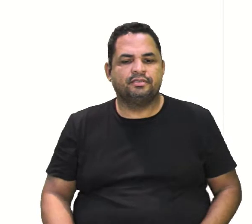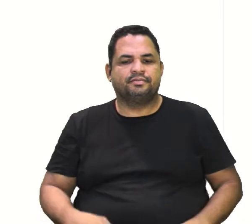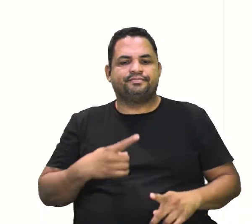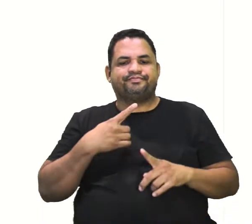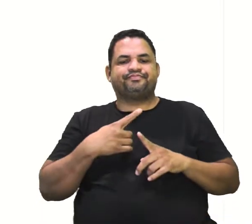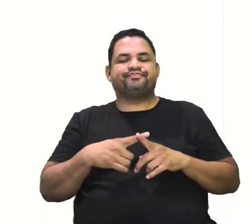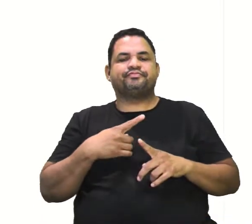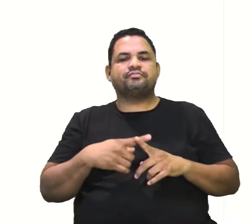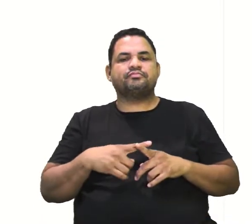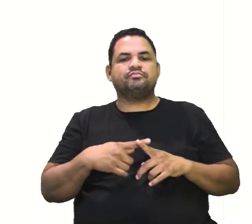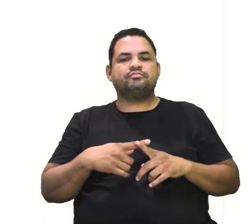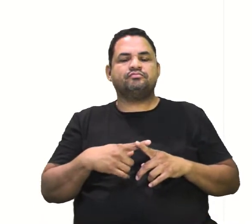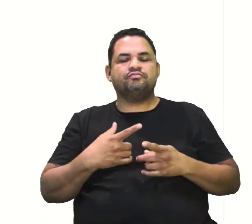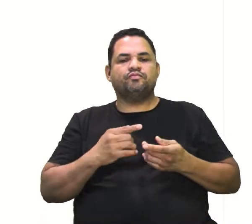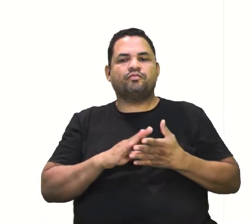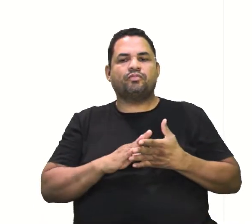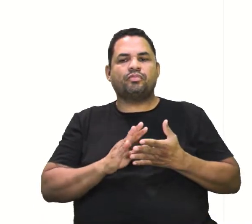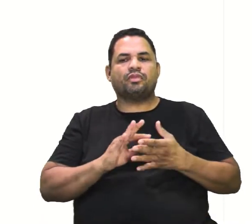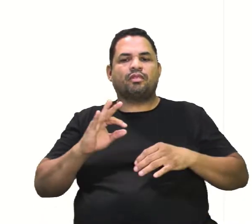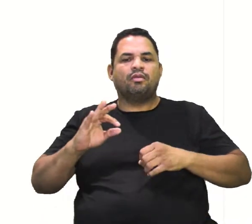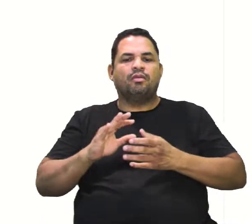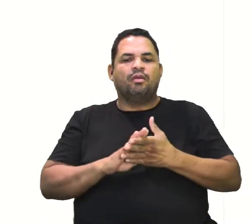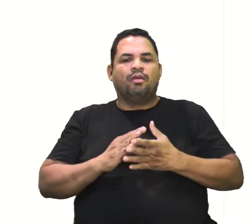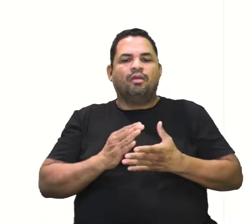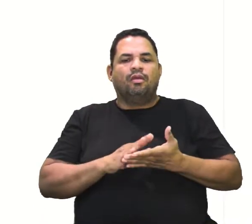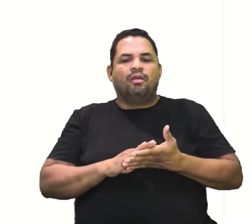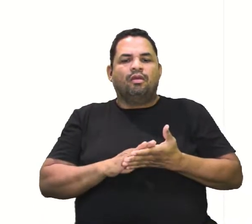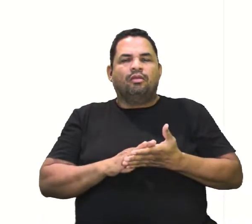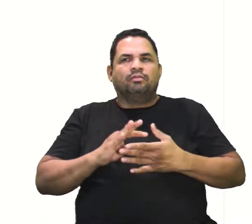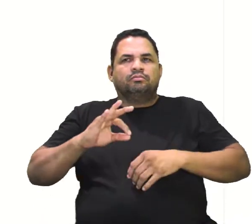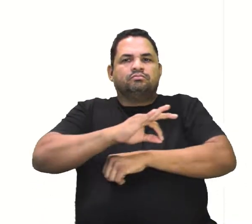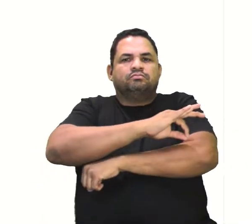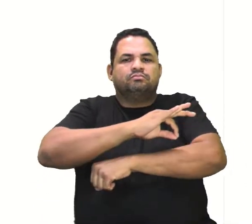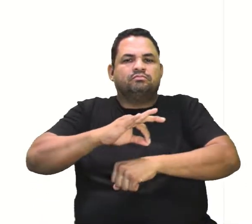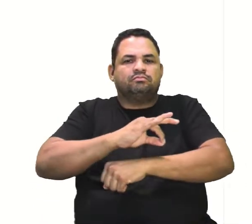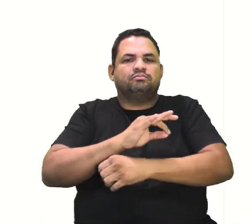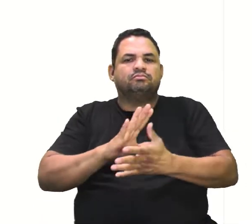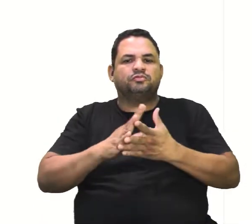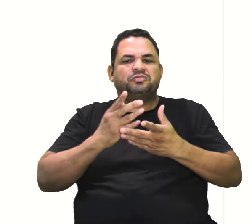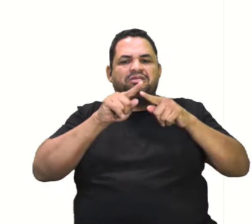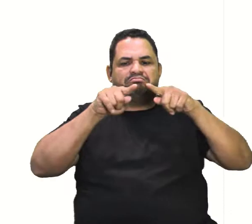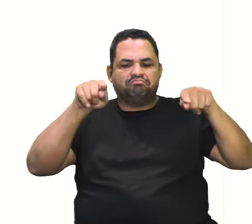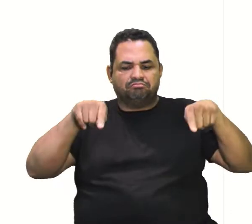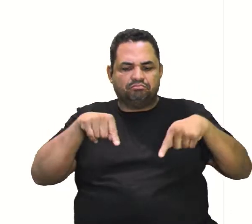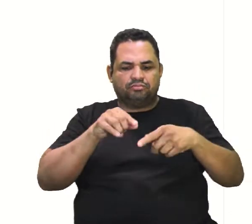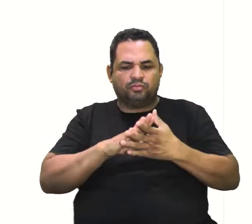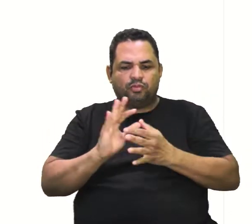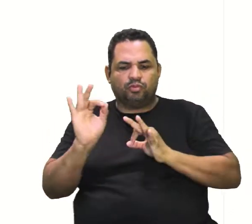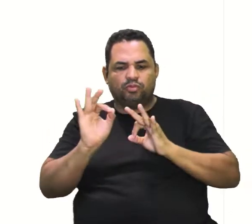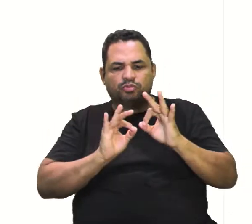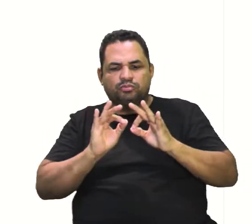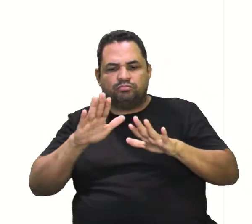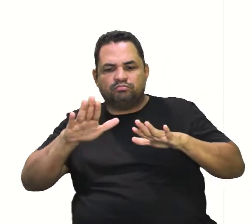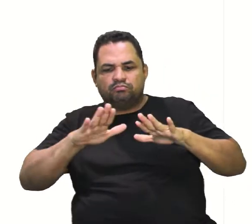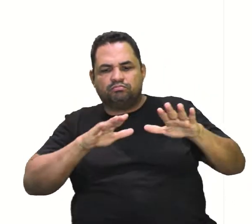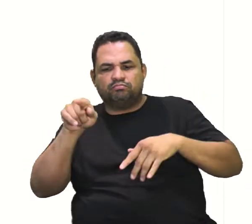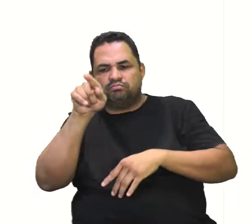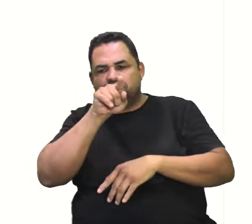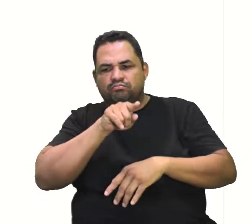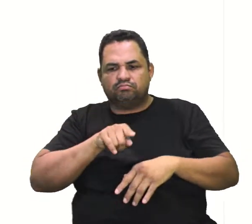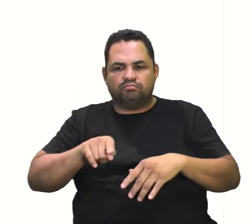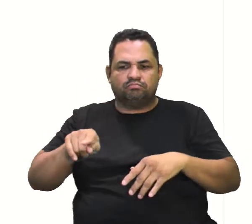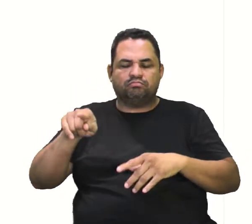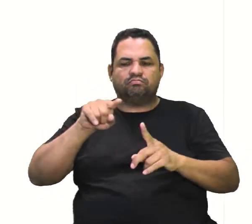estrutura, a arquitetura mais antiga era tudo muito quadrado, não é? E hoje não, hoje estão fazendo movimentos mais